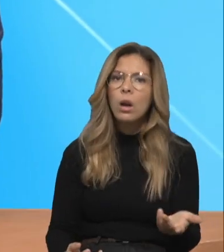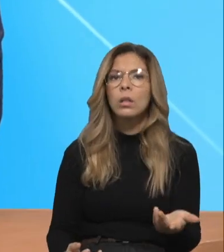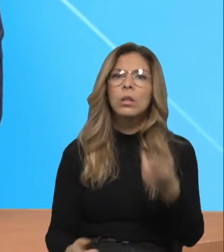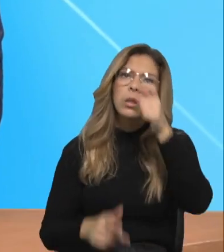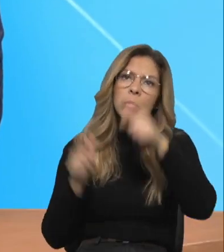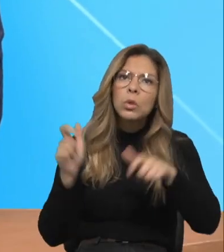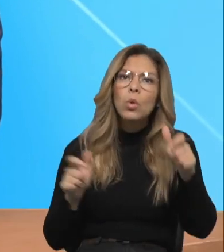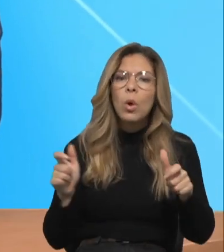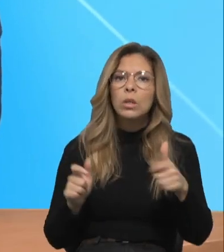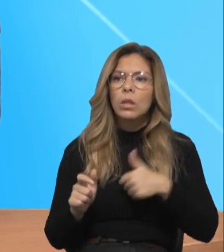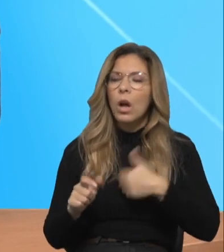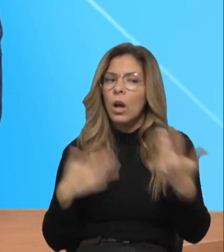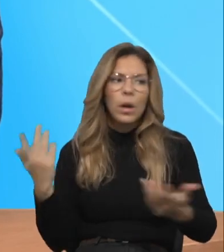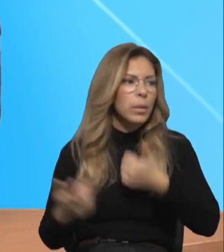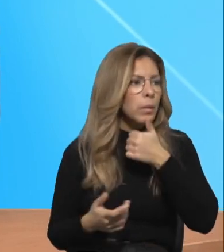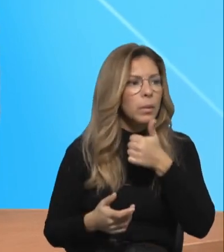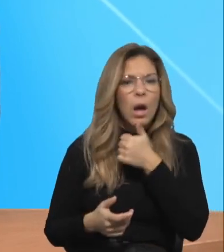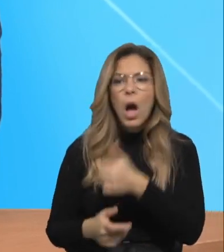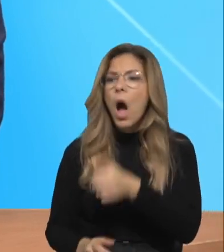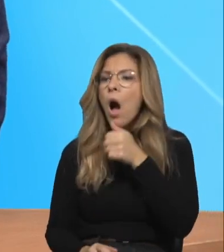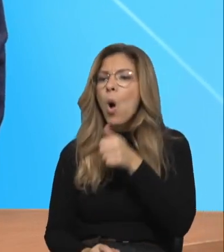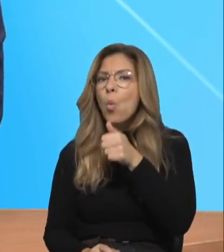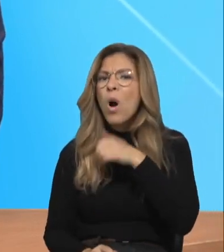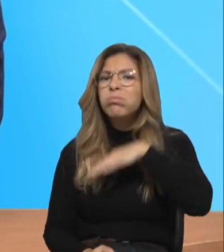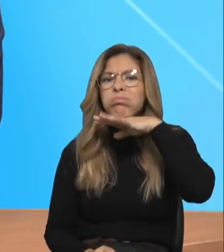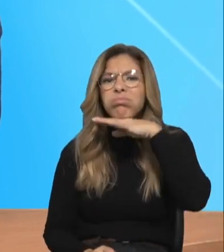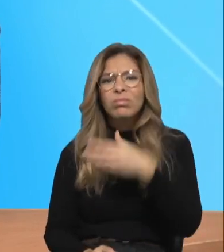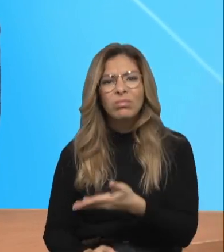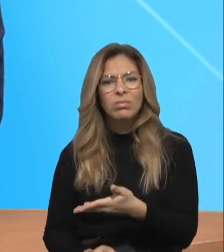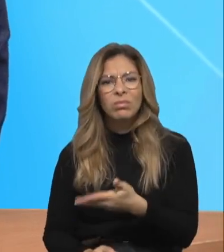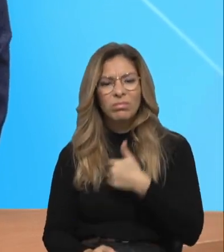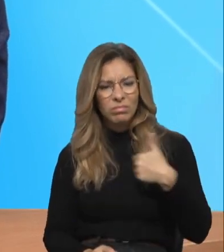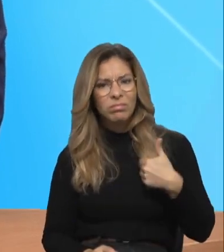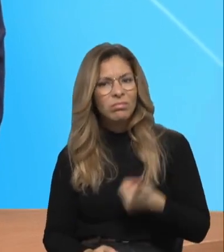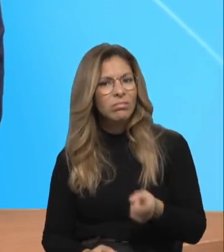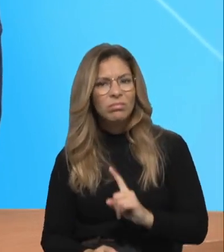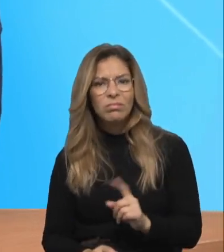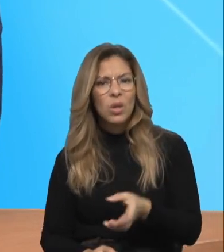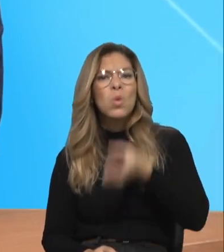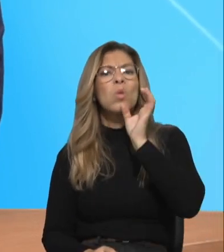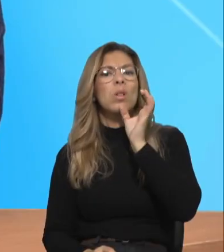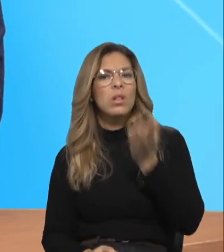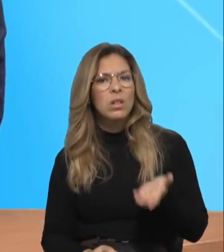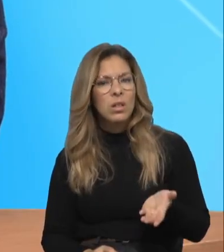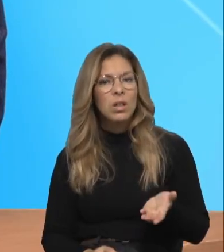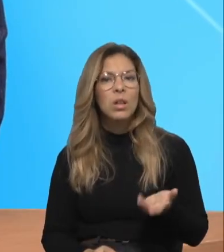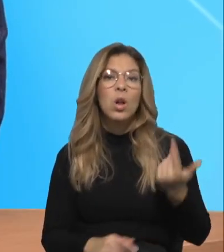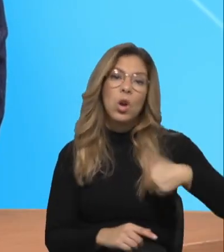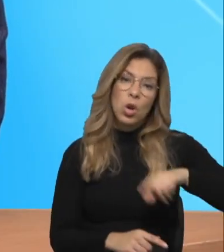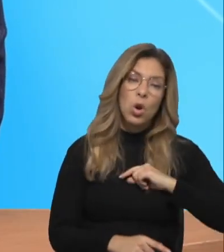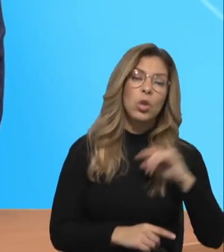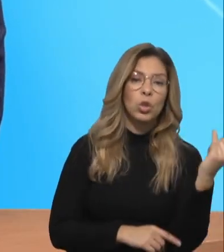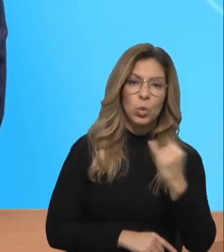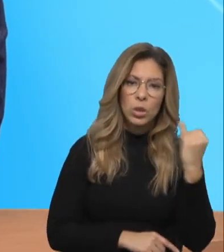a sobreviver de água completamente poluída. Eu lhe dou um exemplo, que é algo que nós no Mosaico temos muito